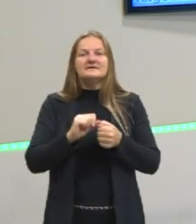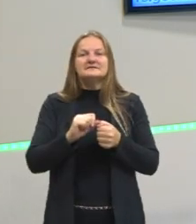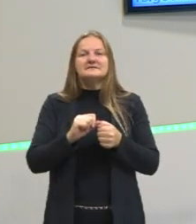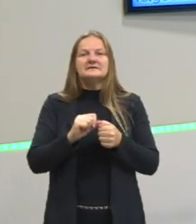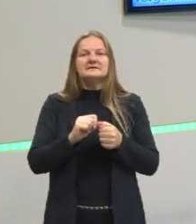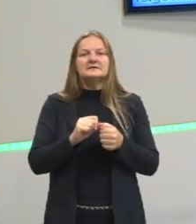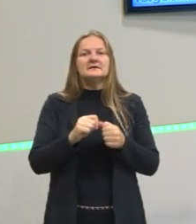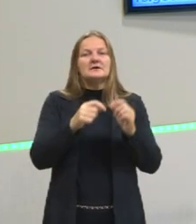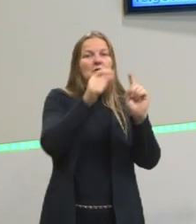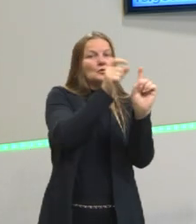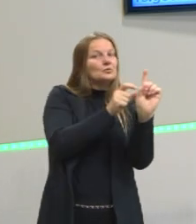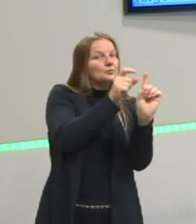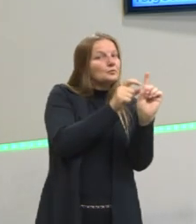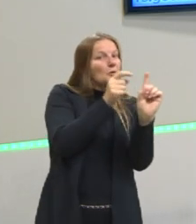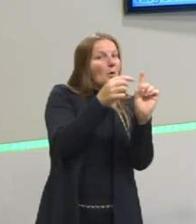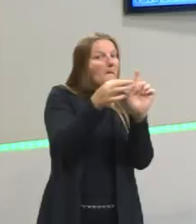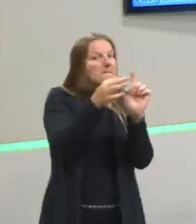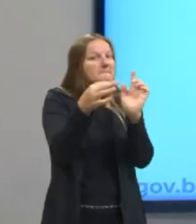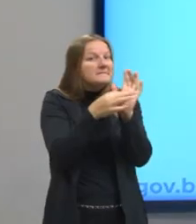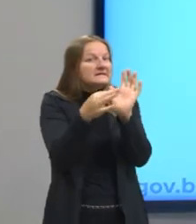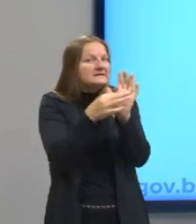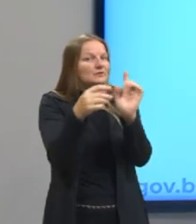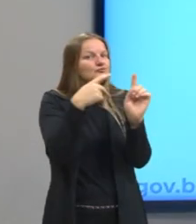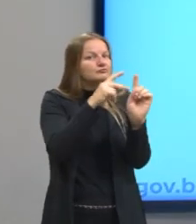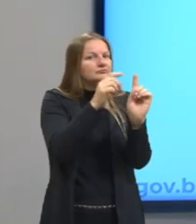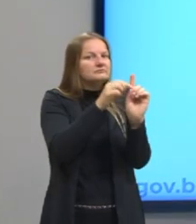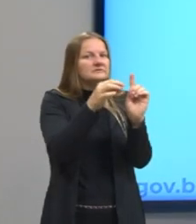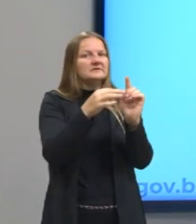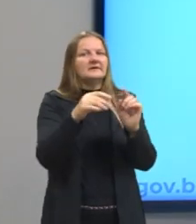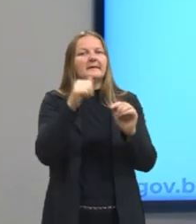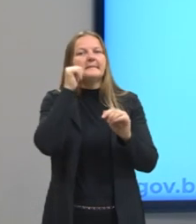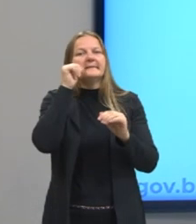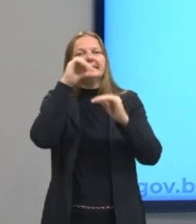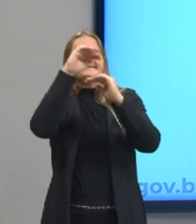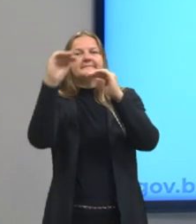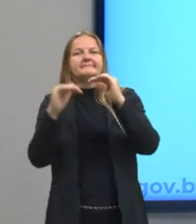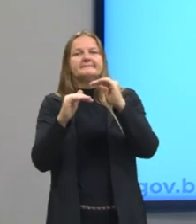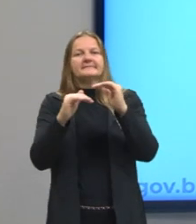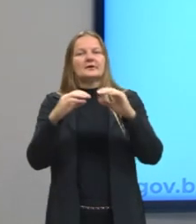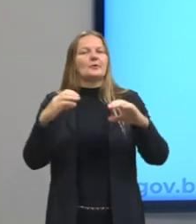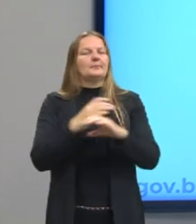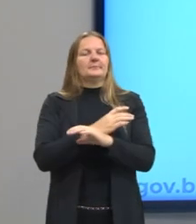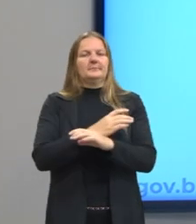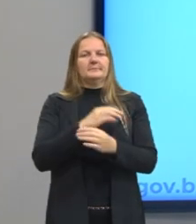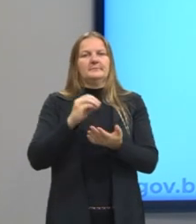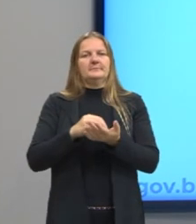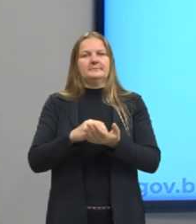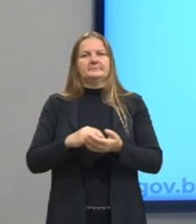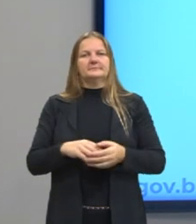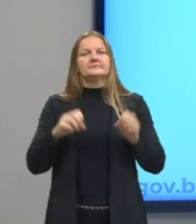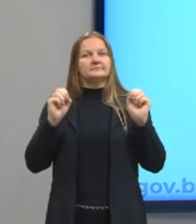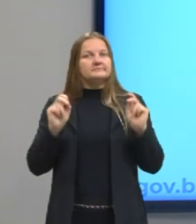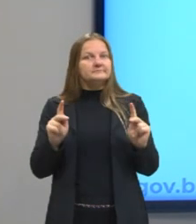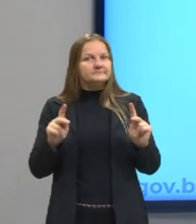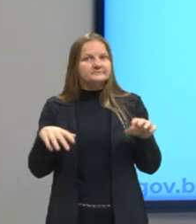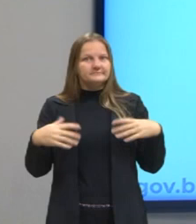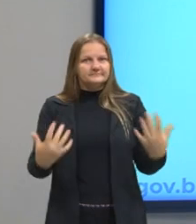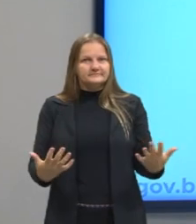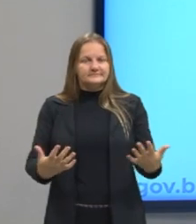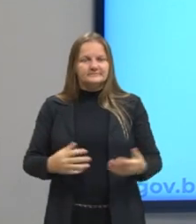isso segundo suas Anitta não seria uma mulher por completo certo